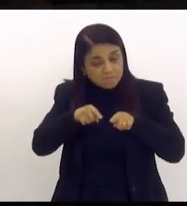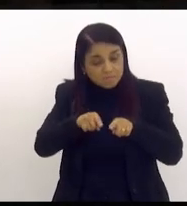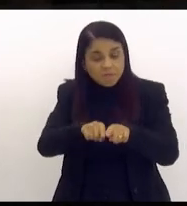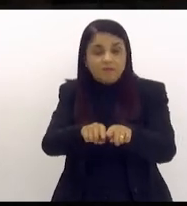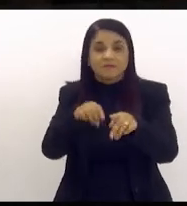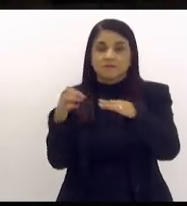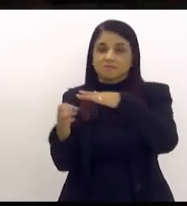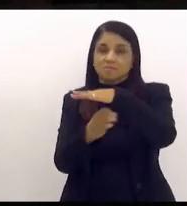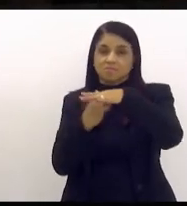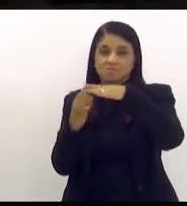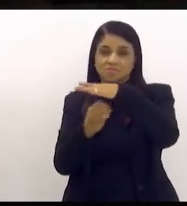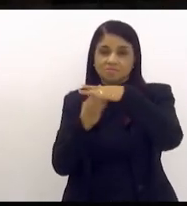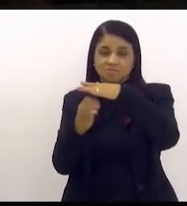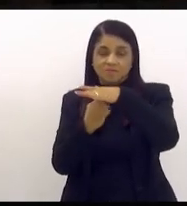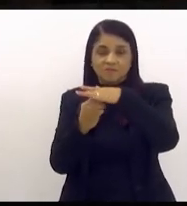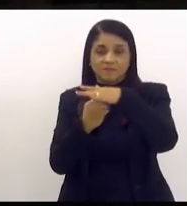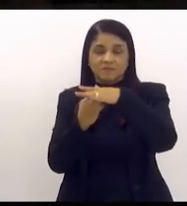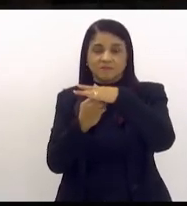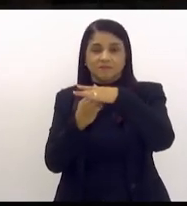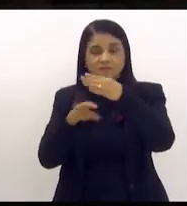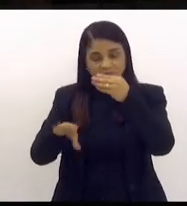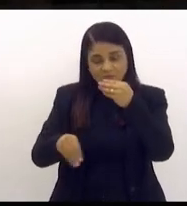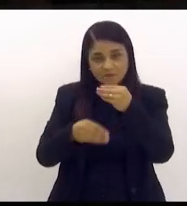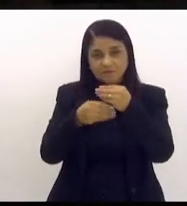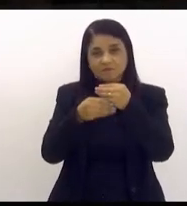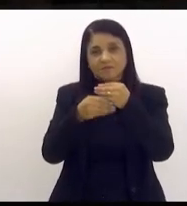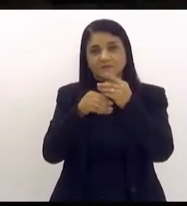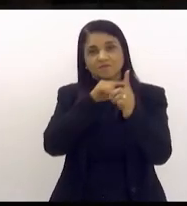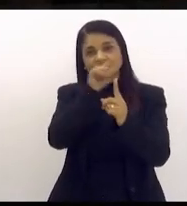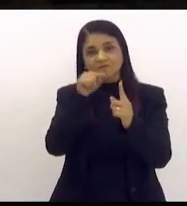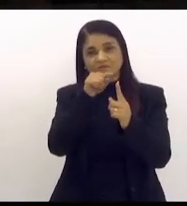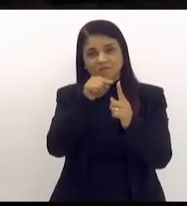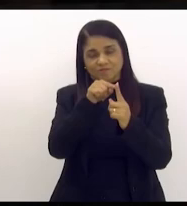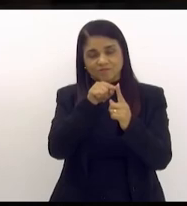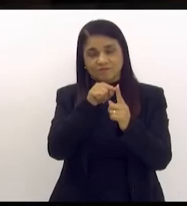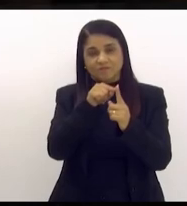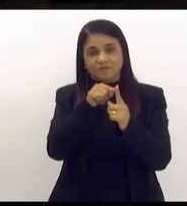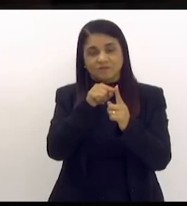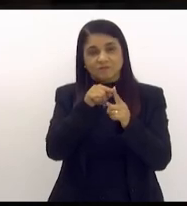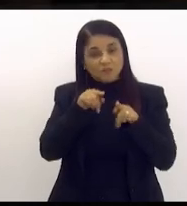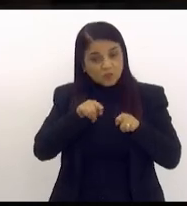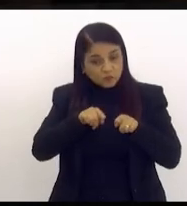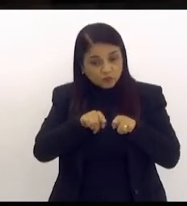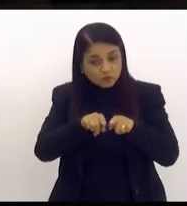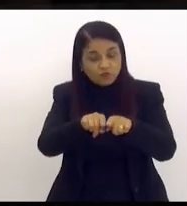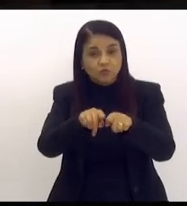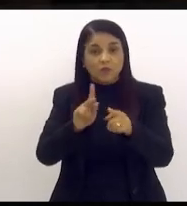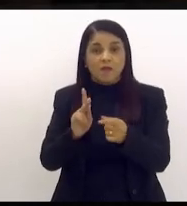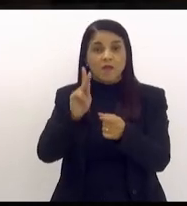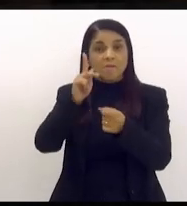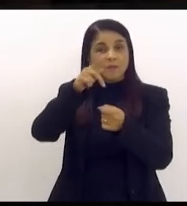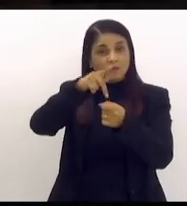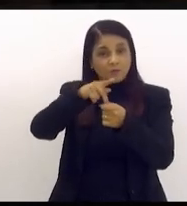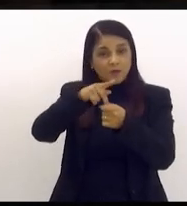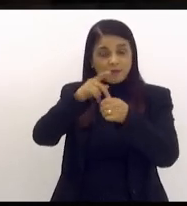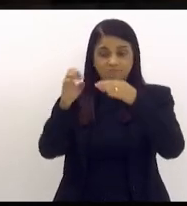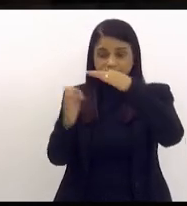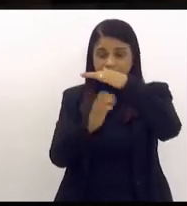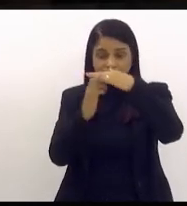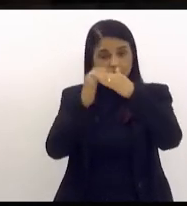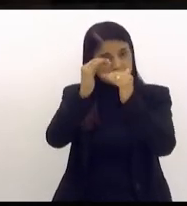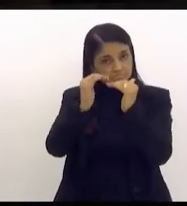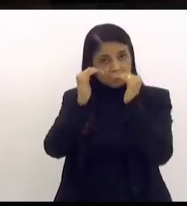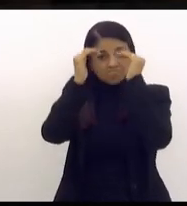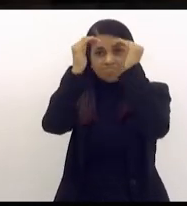das empresas complementares nessa meta e estejam afinadas e a Petrobras seja grande mãe é